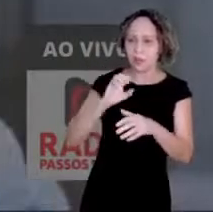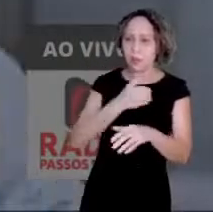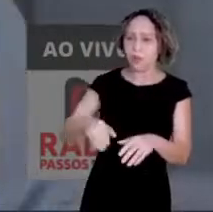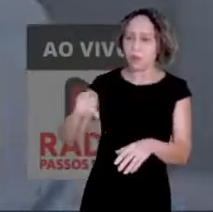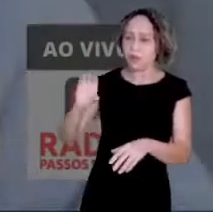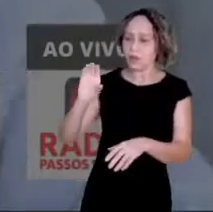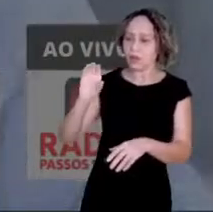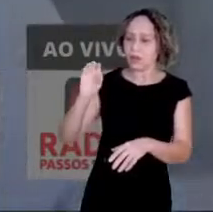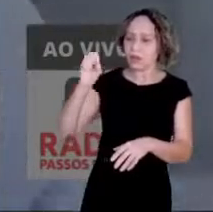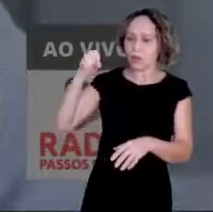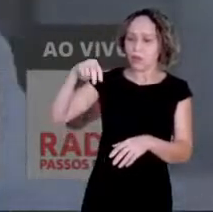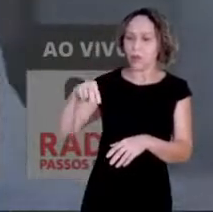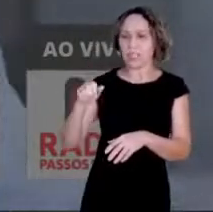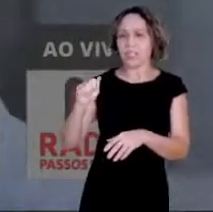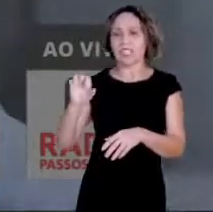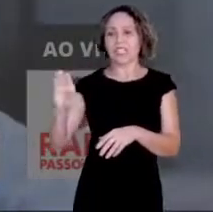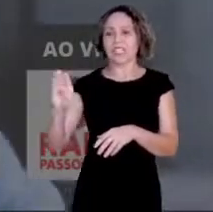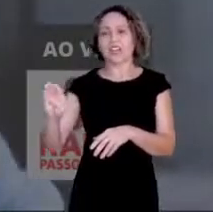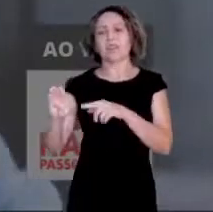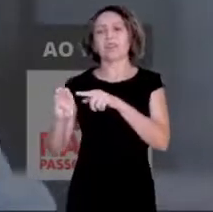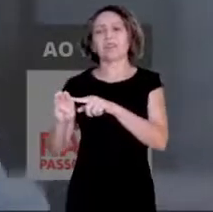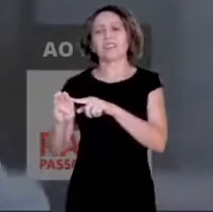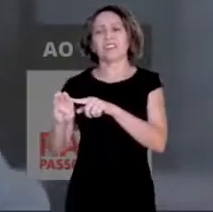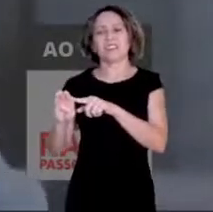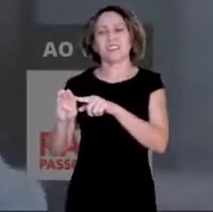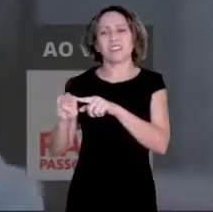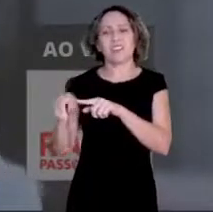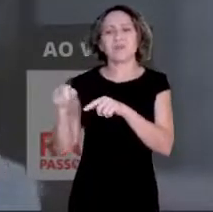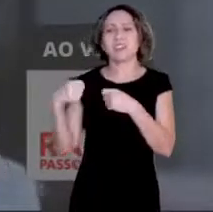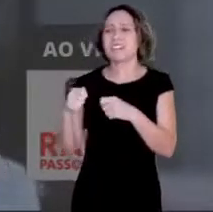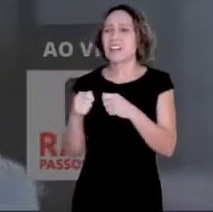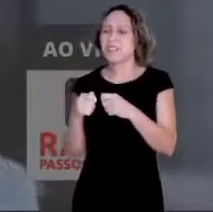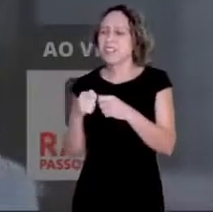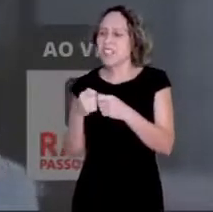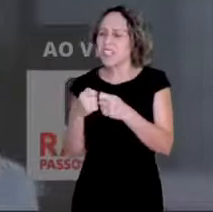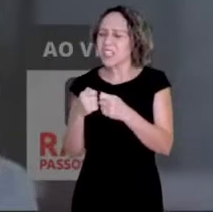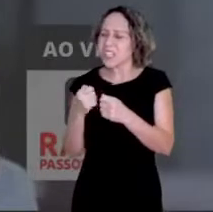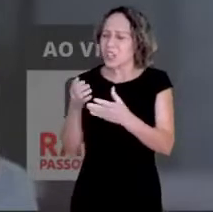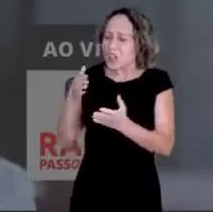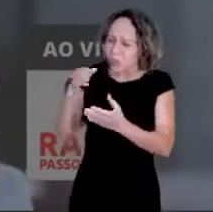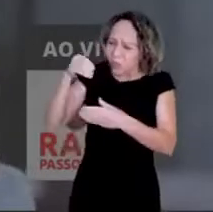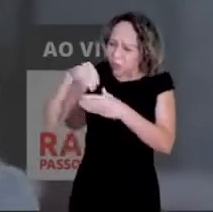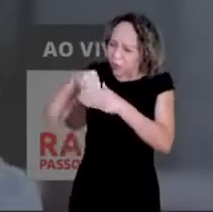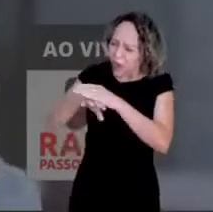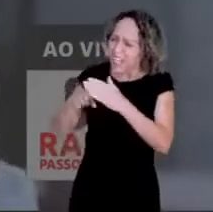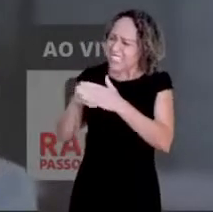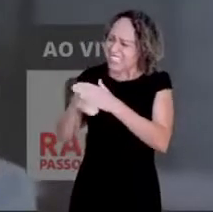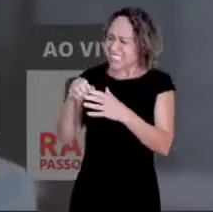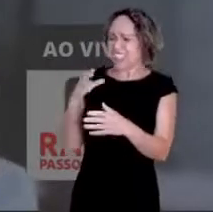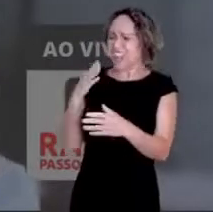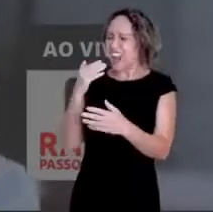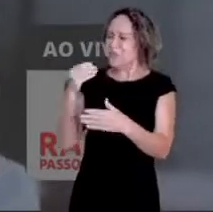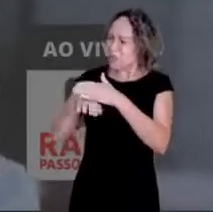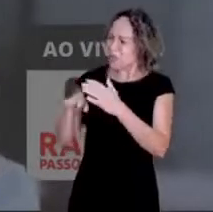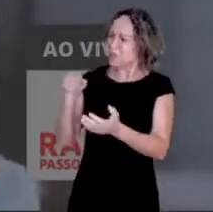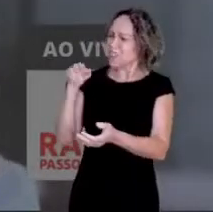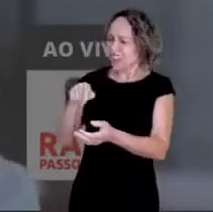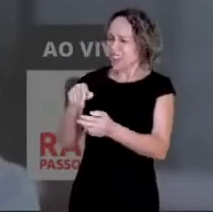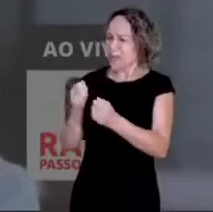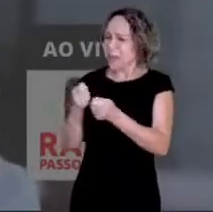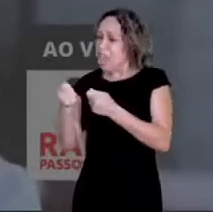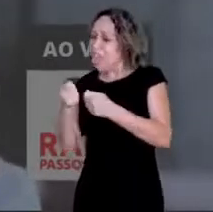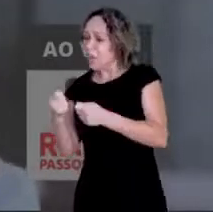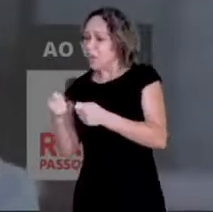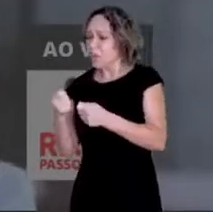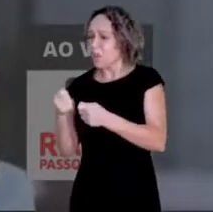no nosso governo a gente estabeleceu a meta de 4,5% e nós cumprimos esses 4,5% na